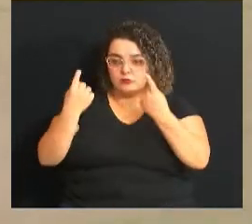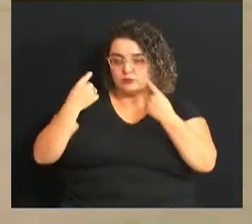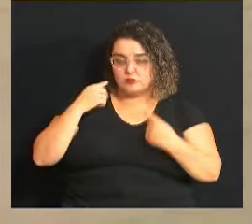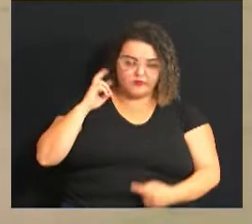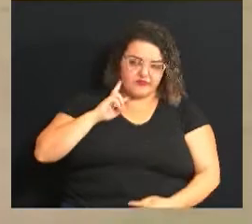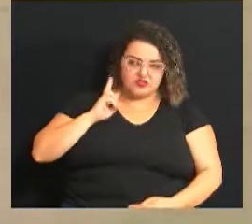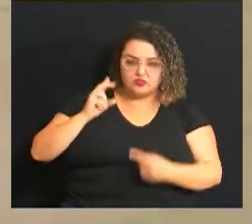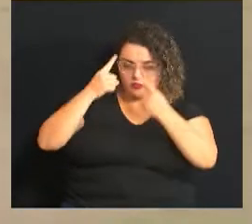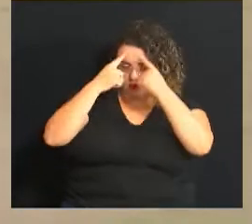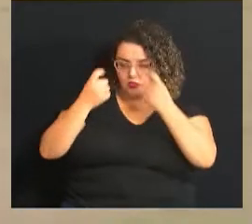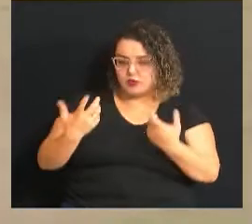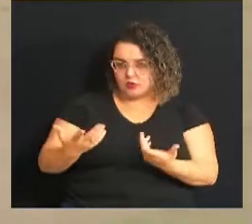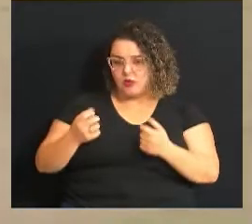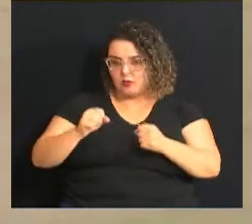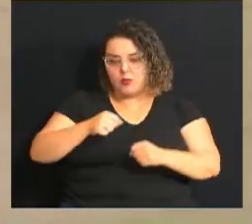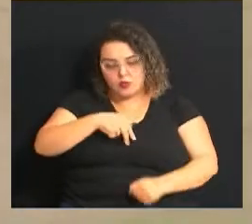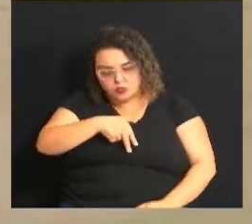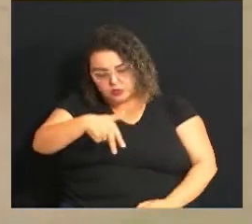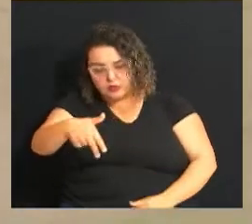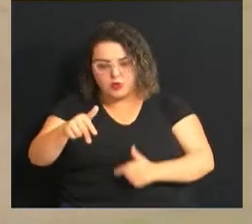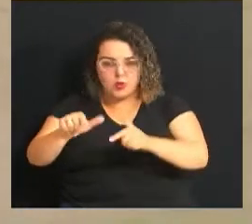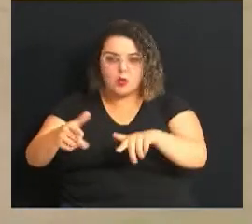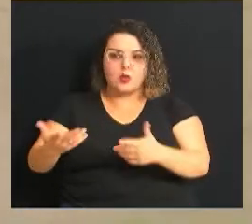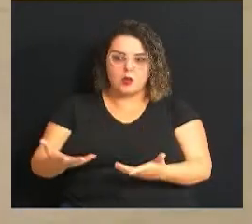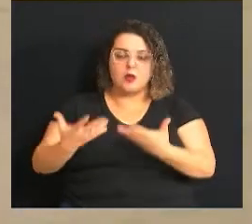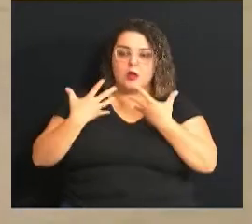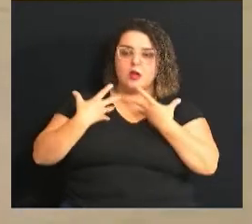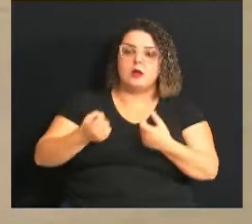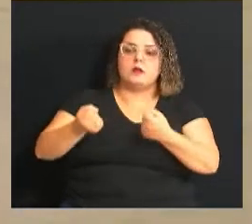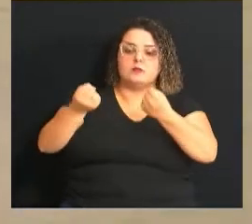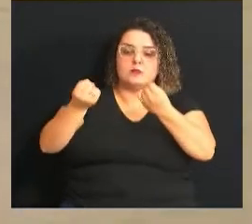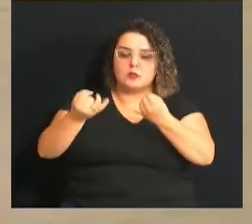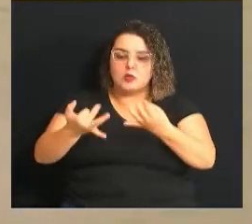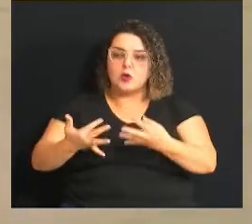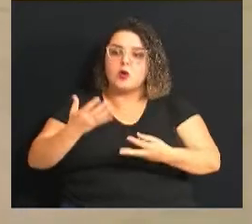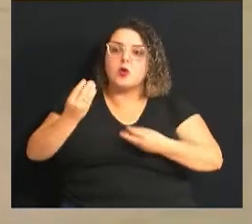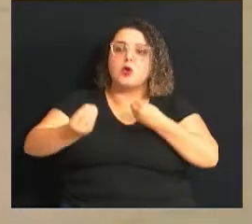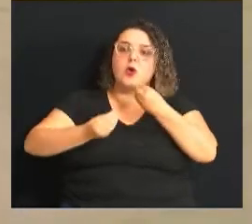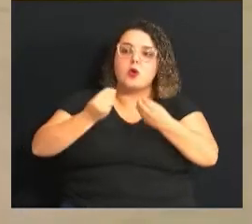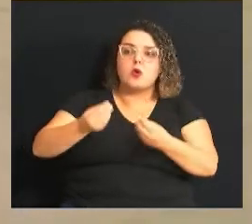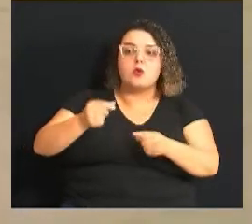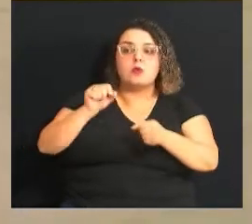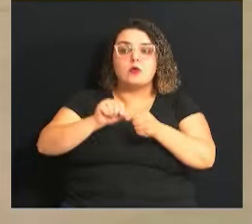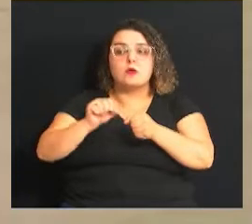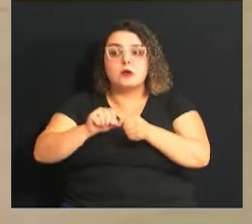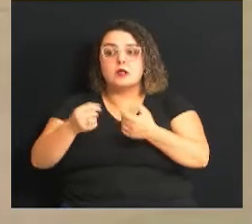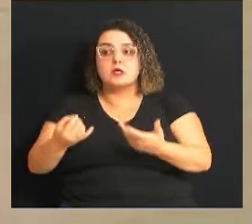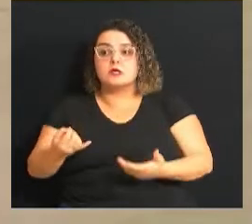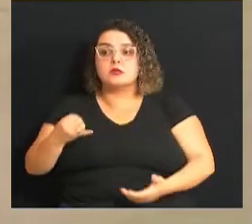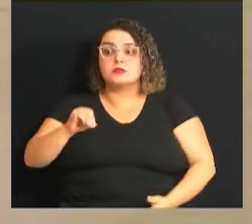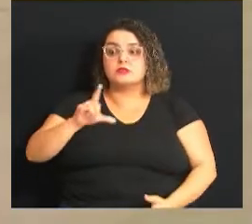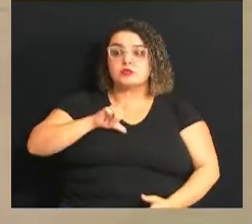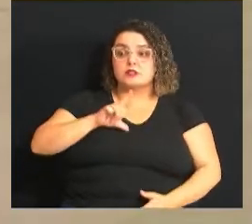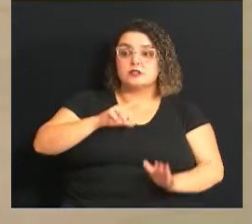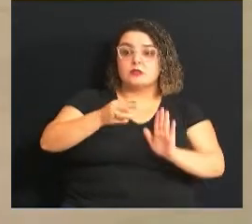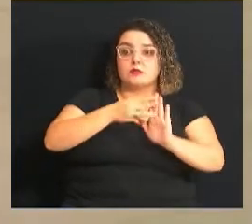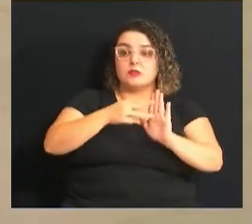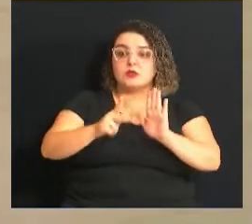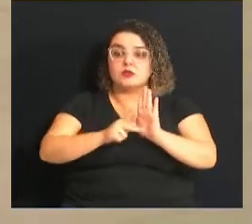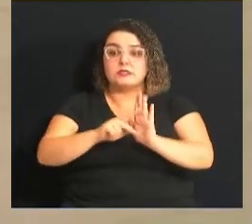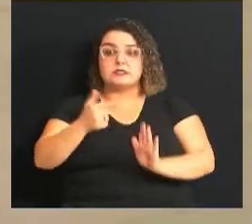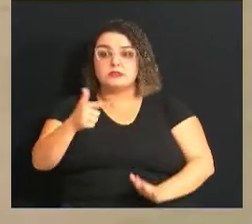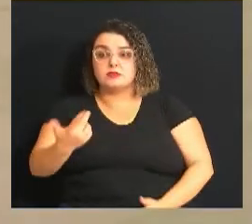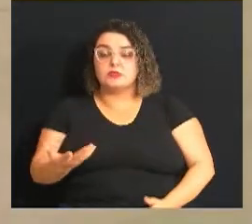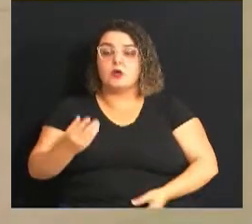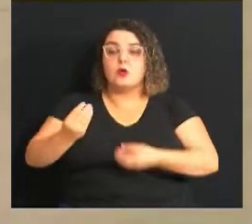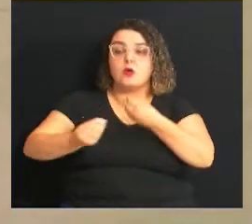se dirigir a esse local e lá ela receberá orientação de como proceder, se ela já tem medida, se não tem medida protetiva, como faz